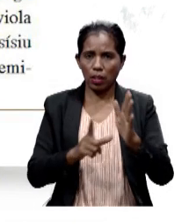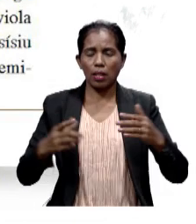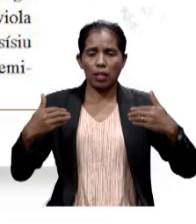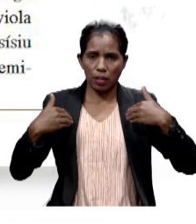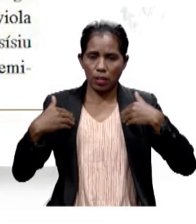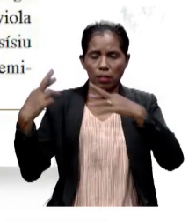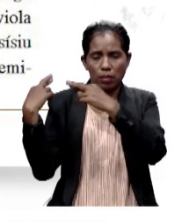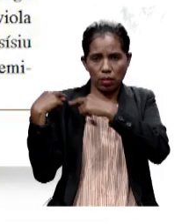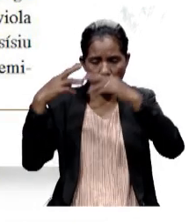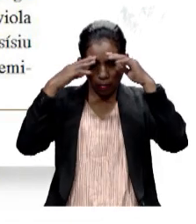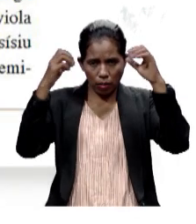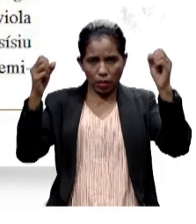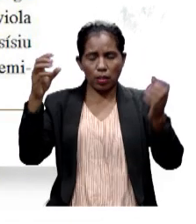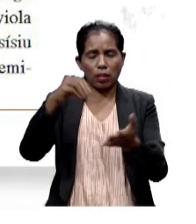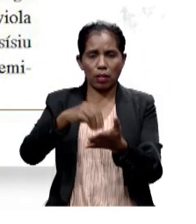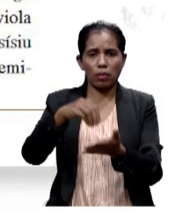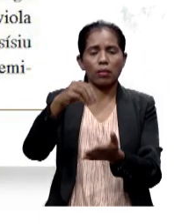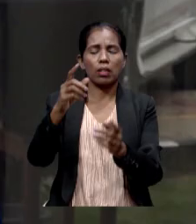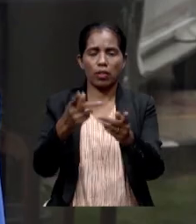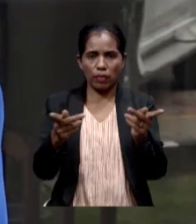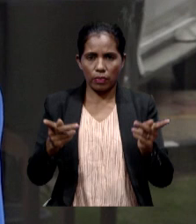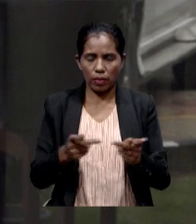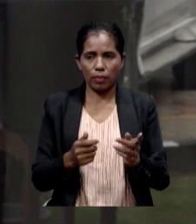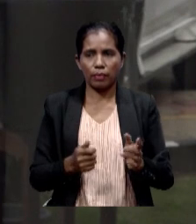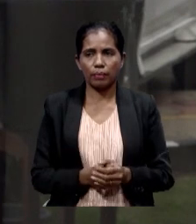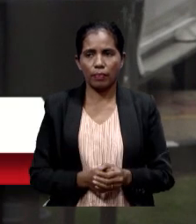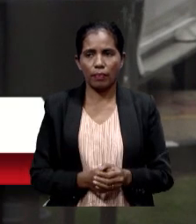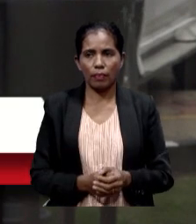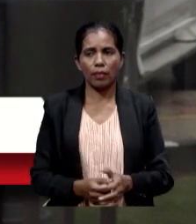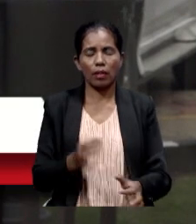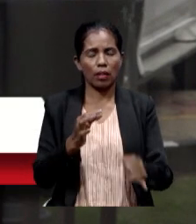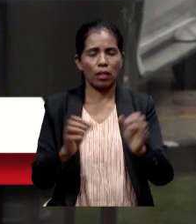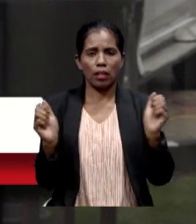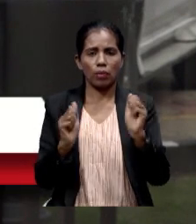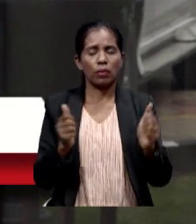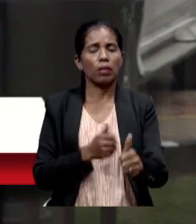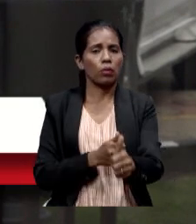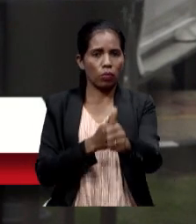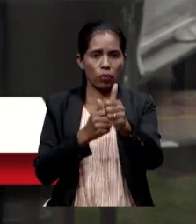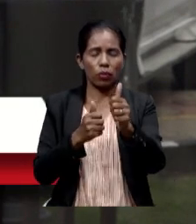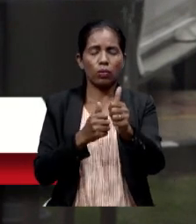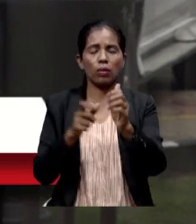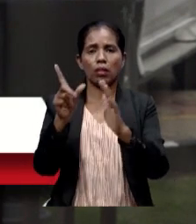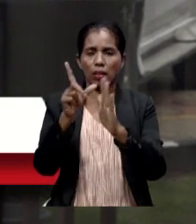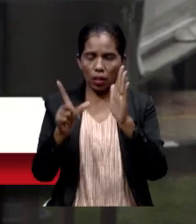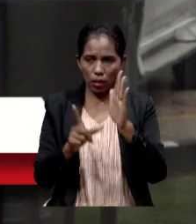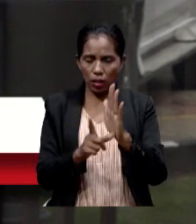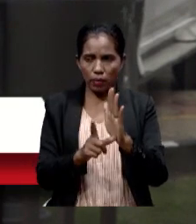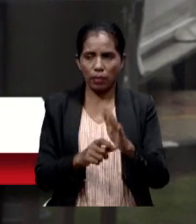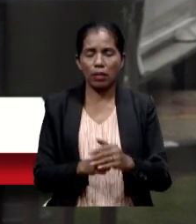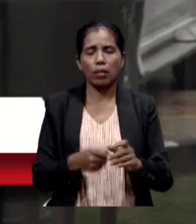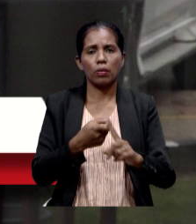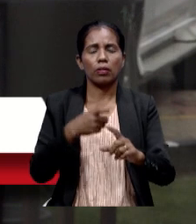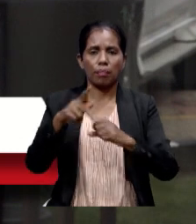república, Hator Duni e Afatin. Se acordão ne katak ne inconstitucional formal, os bancada